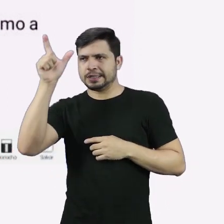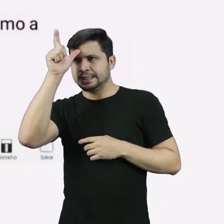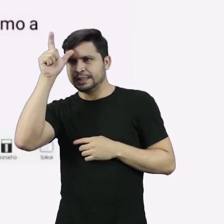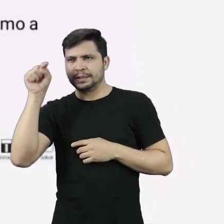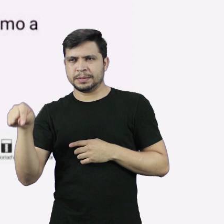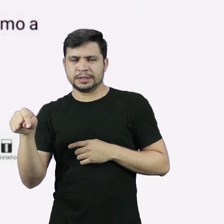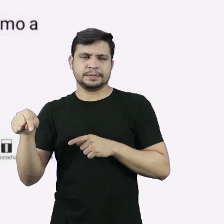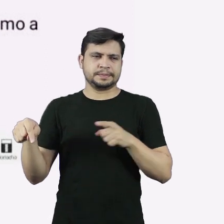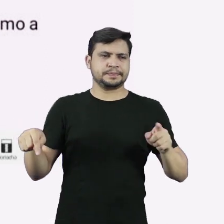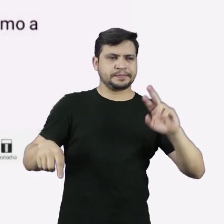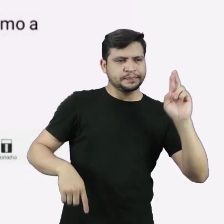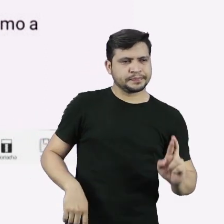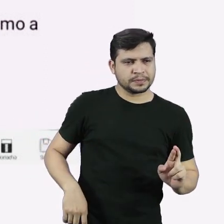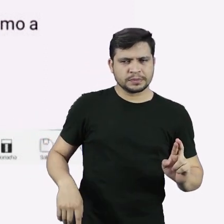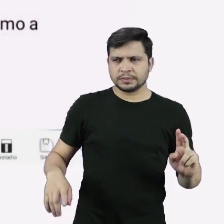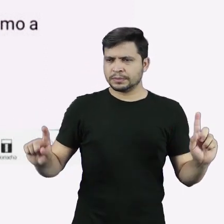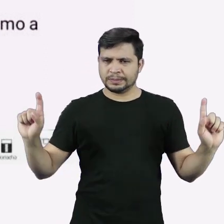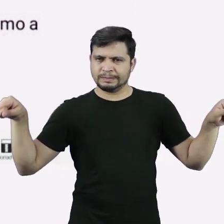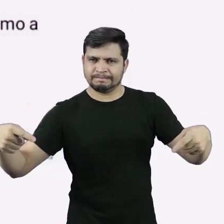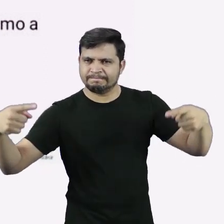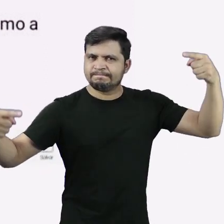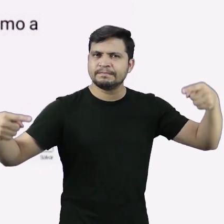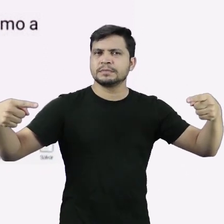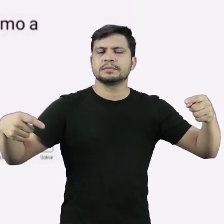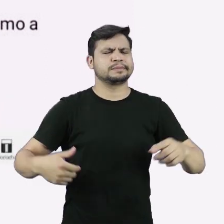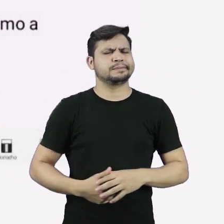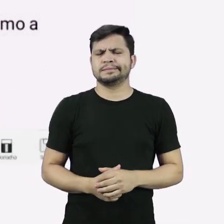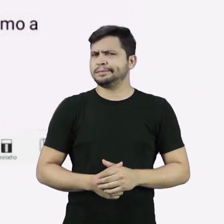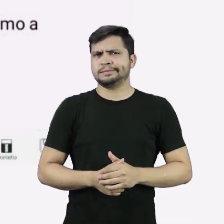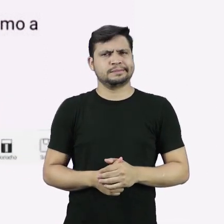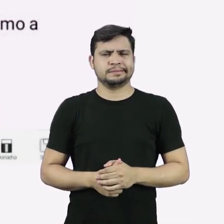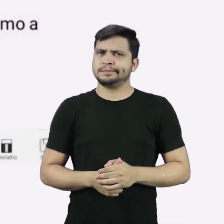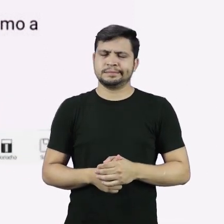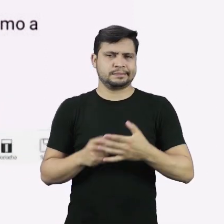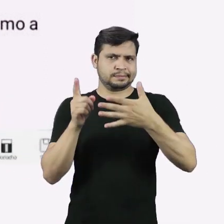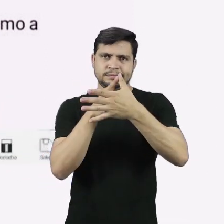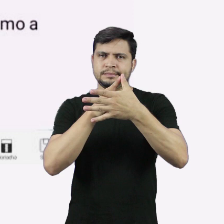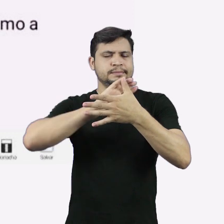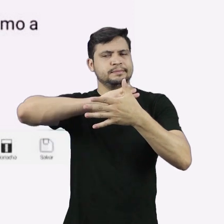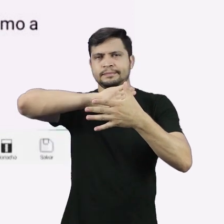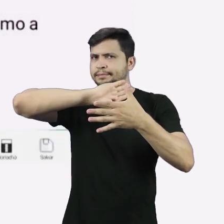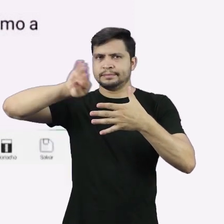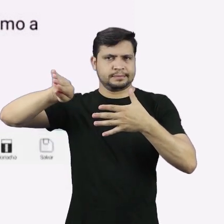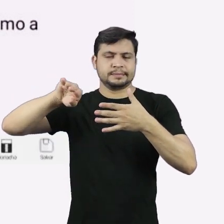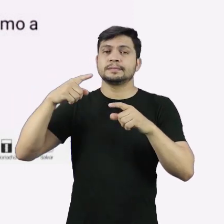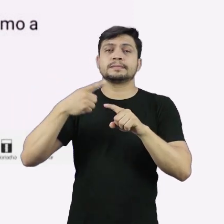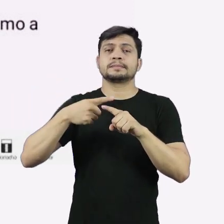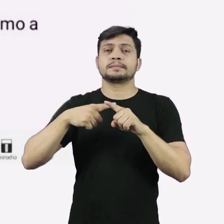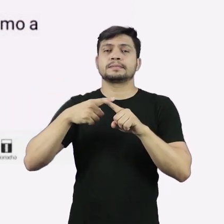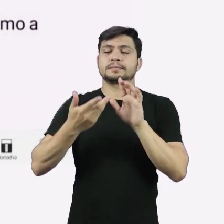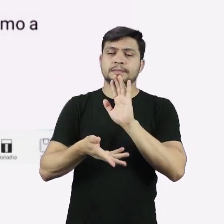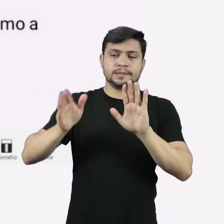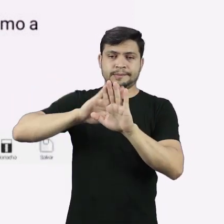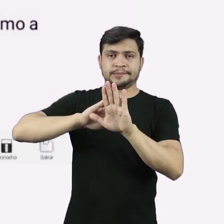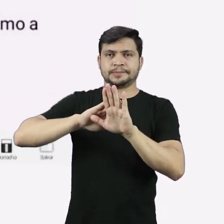nazista e a União Soviética stalinista. De nenhuma maneira, eu poderia marcar que a participação desse choque ideológico se dá